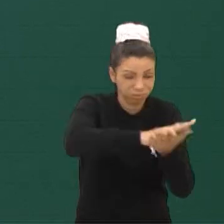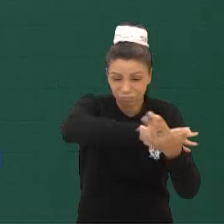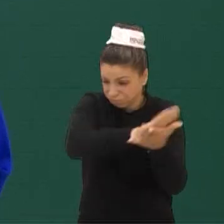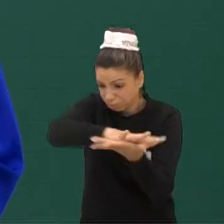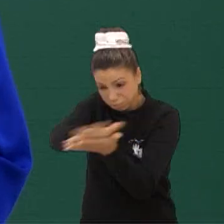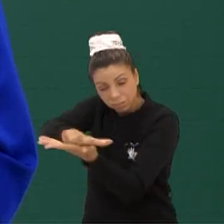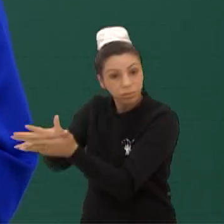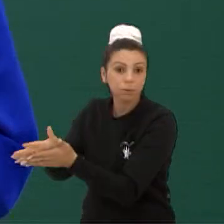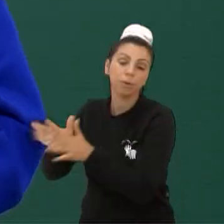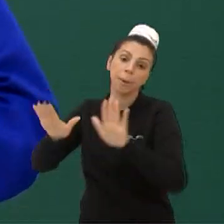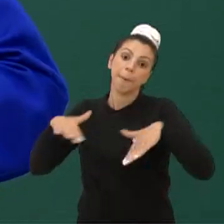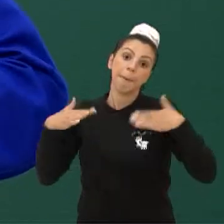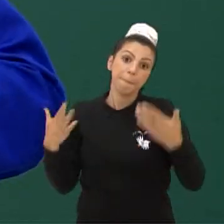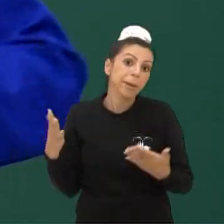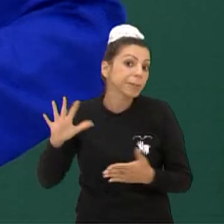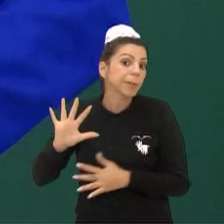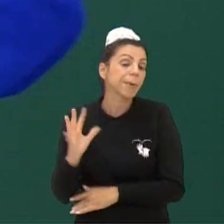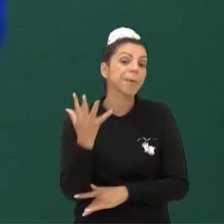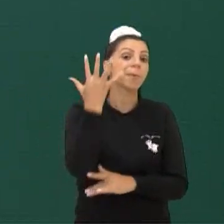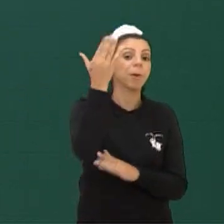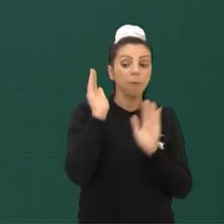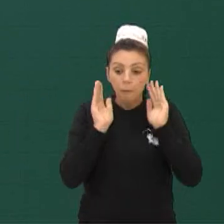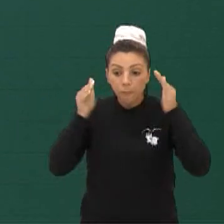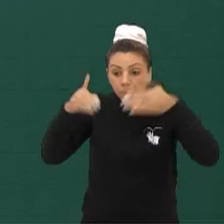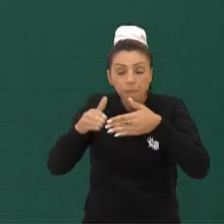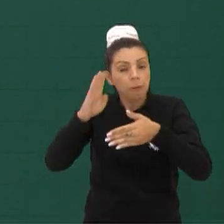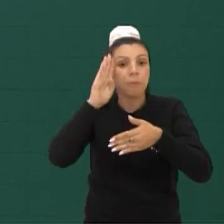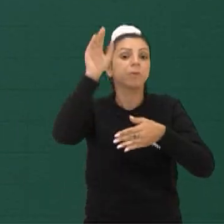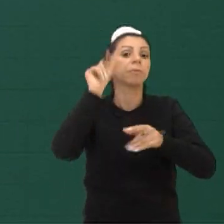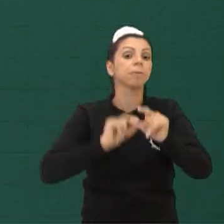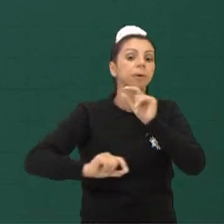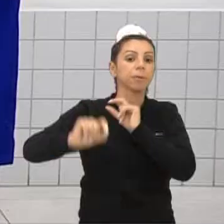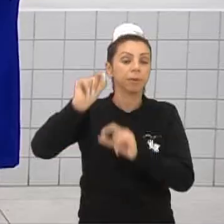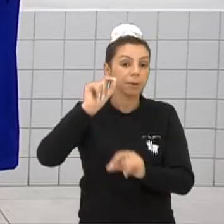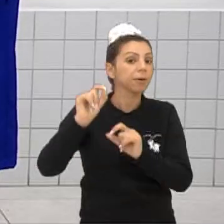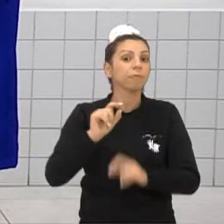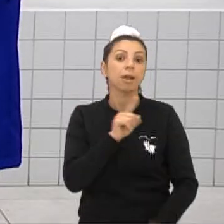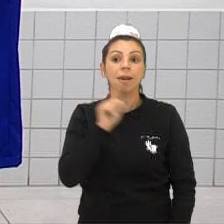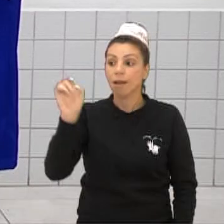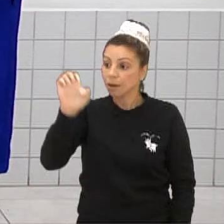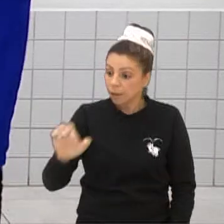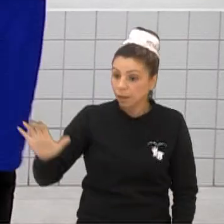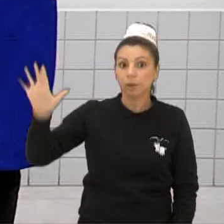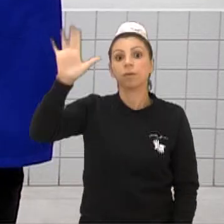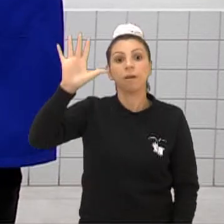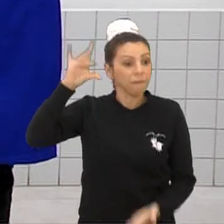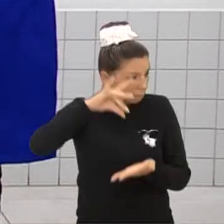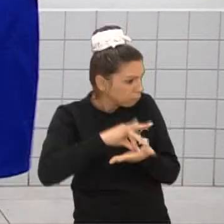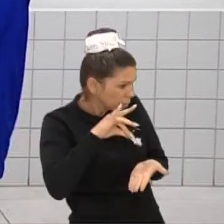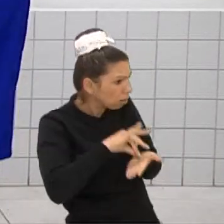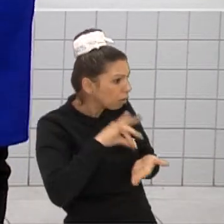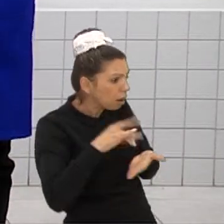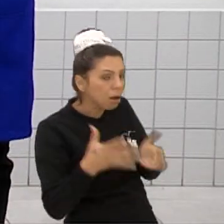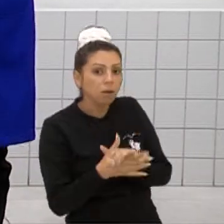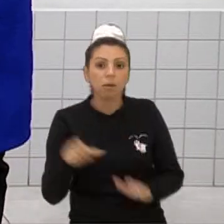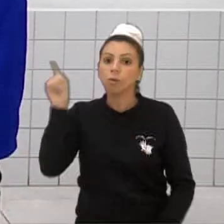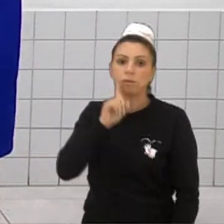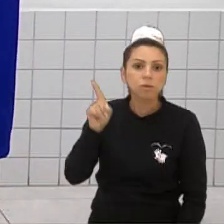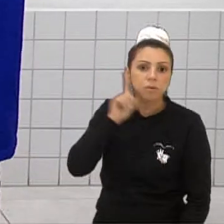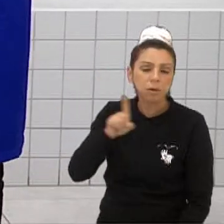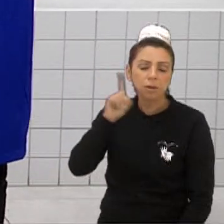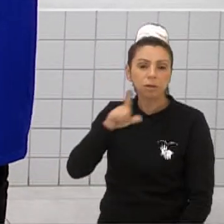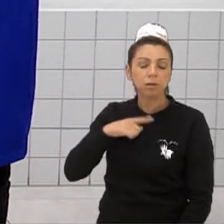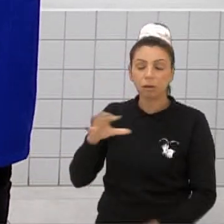enorme, certo? Só que ela aconteceu, o foco principal dela foi na Europa. É verdade, verdade. E os Estados Unidos estava com um oceano